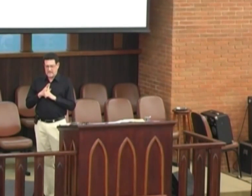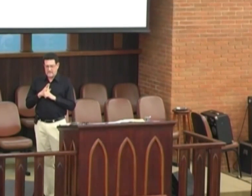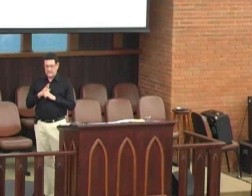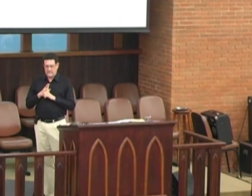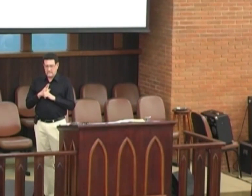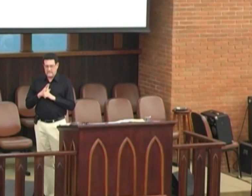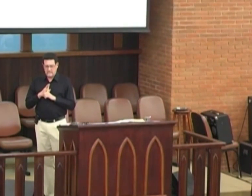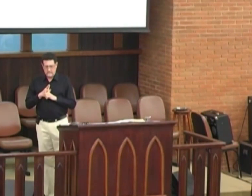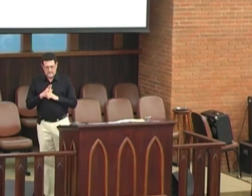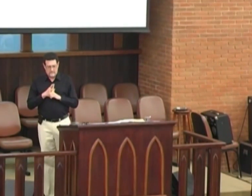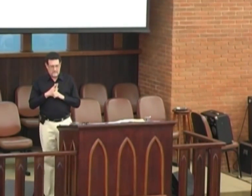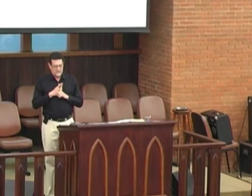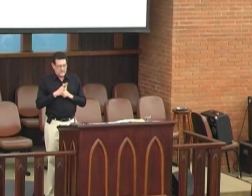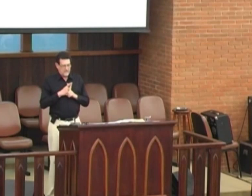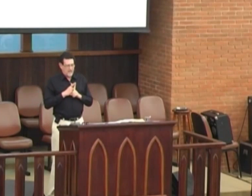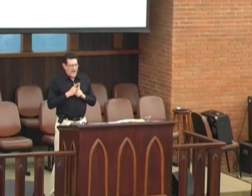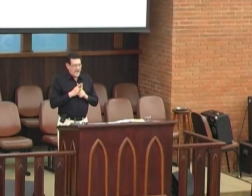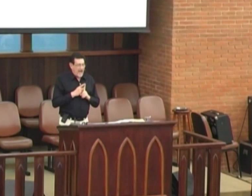emoções.